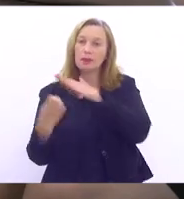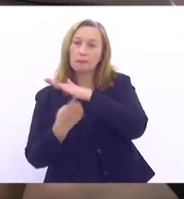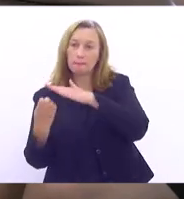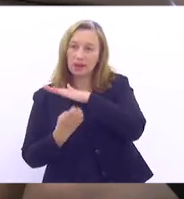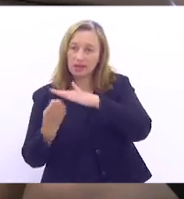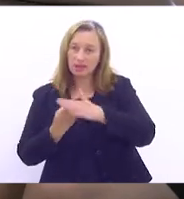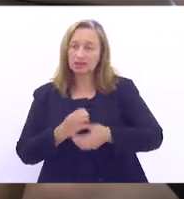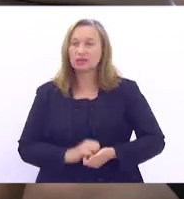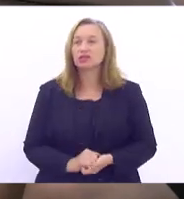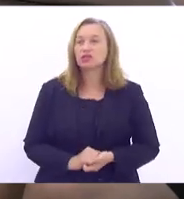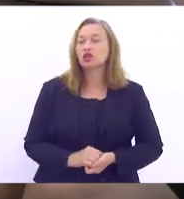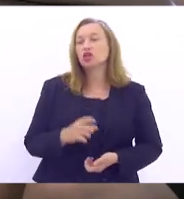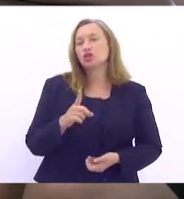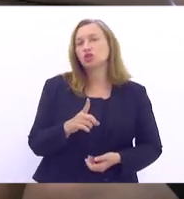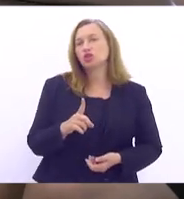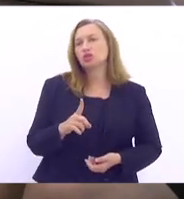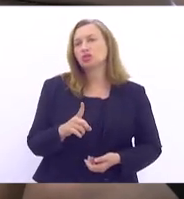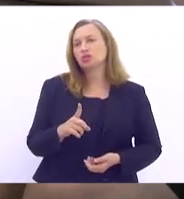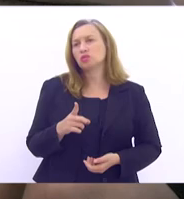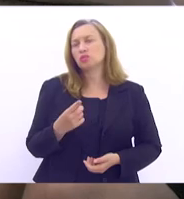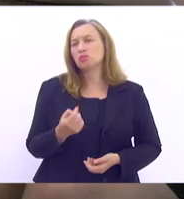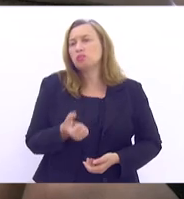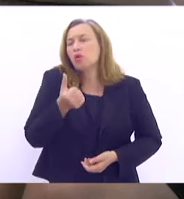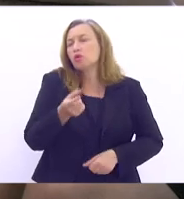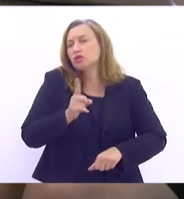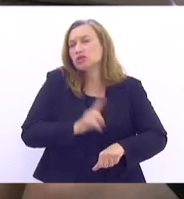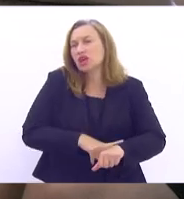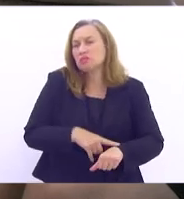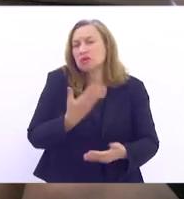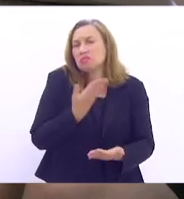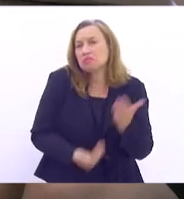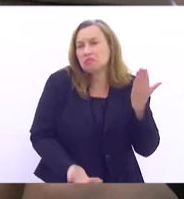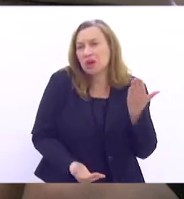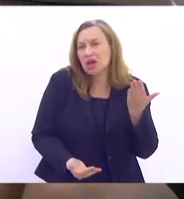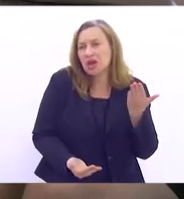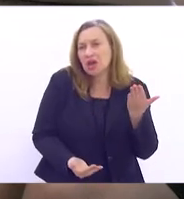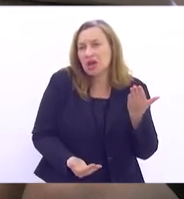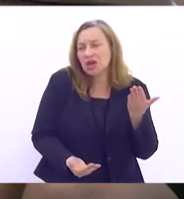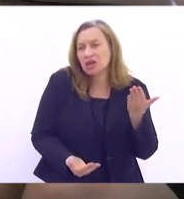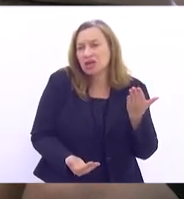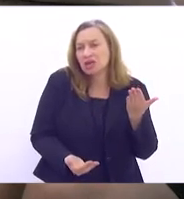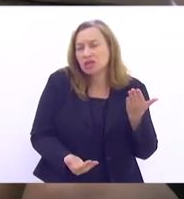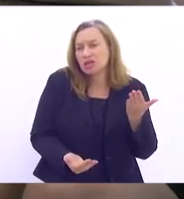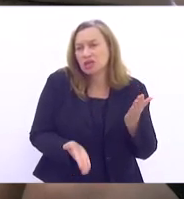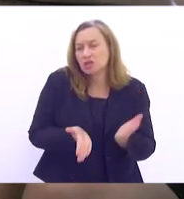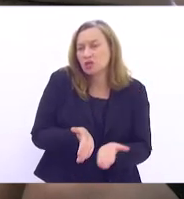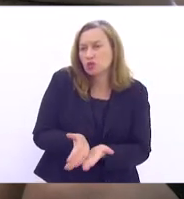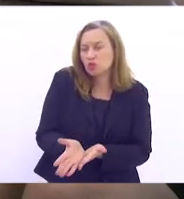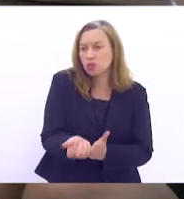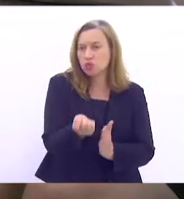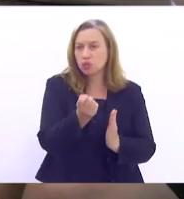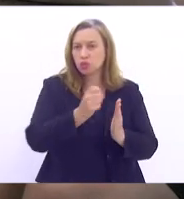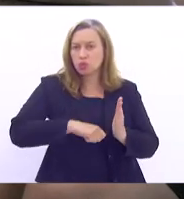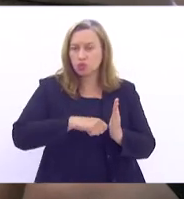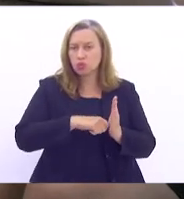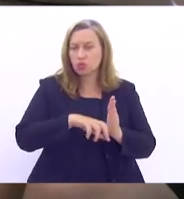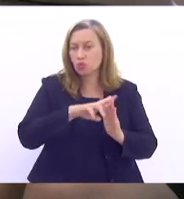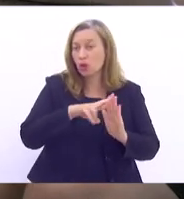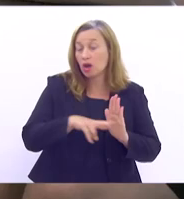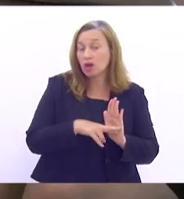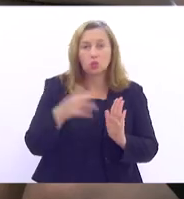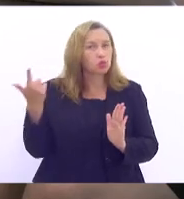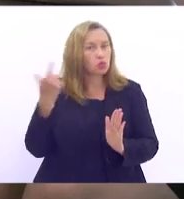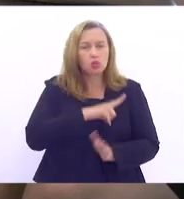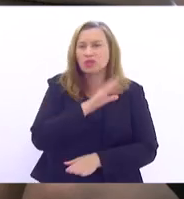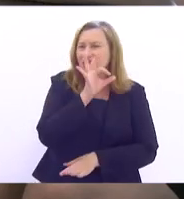que de um dia para a noite elas acabam perdendo o seu regime de tributação por conta, muitas vezes, de não conseguir,